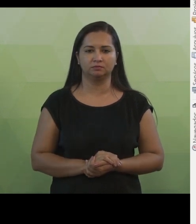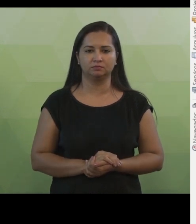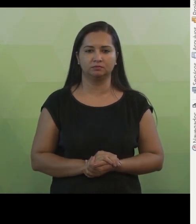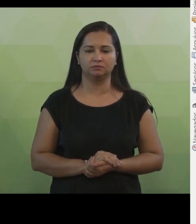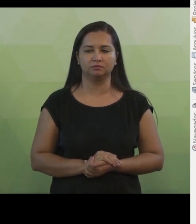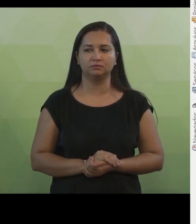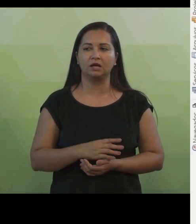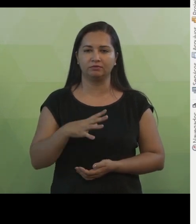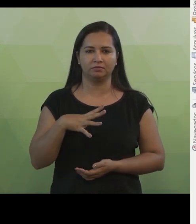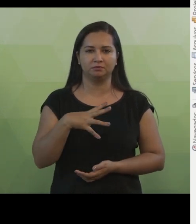Caso contrário,